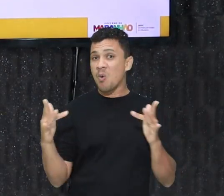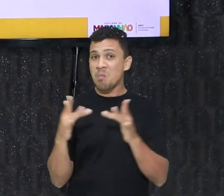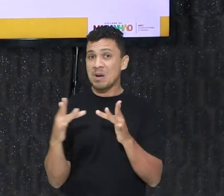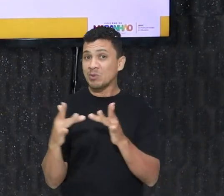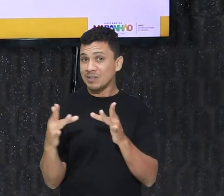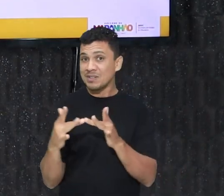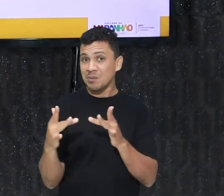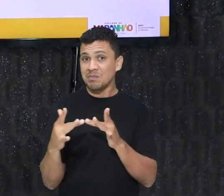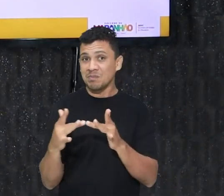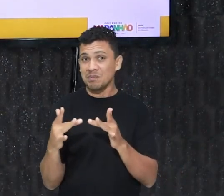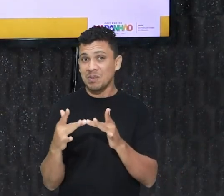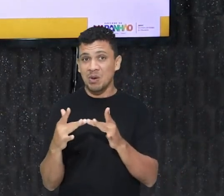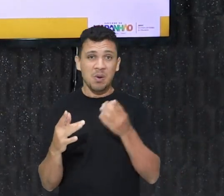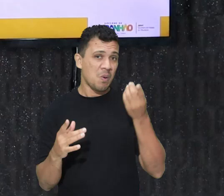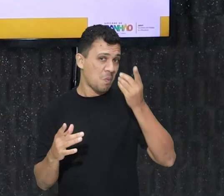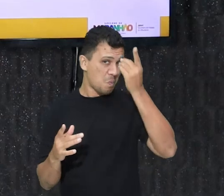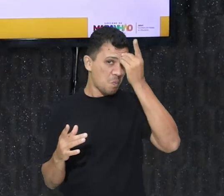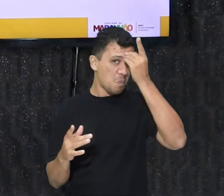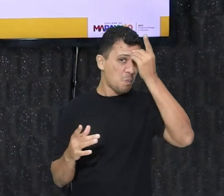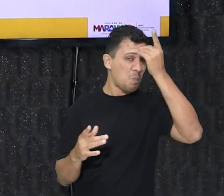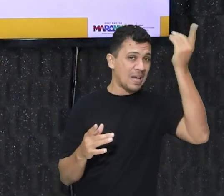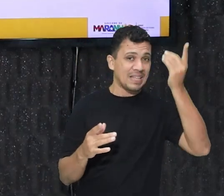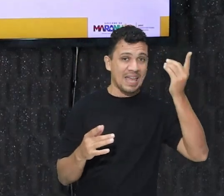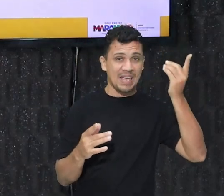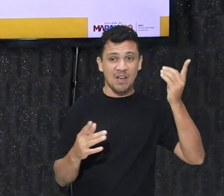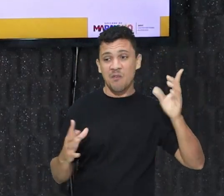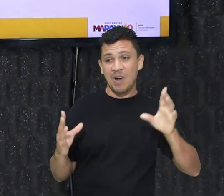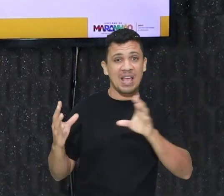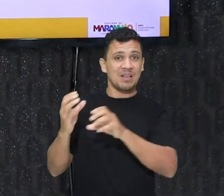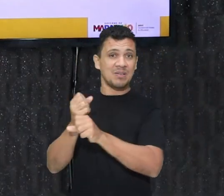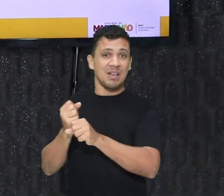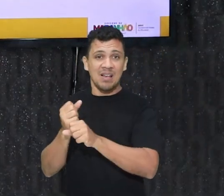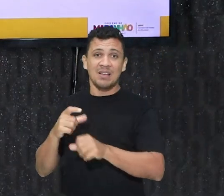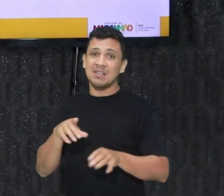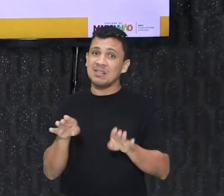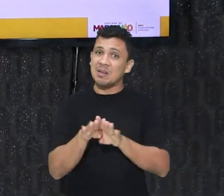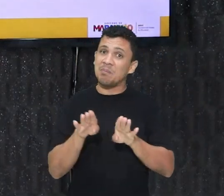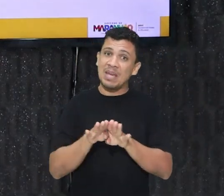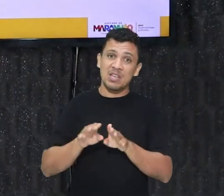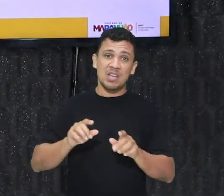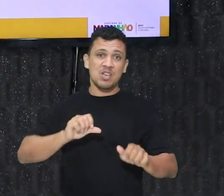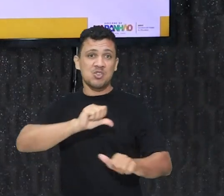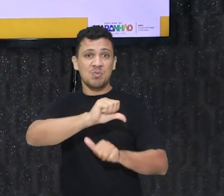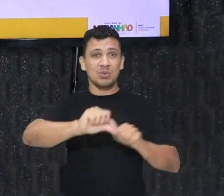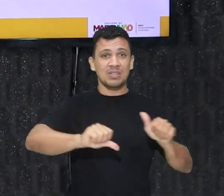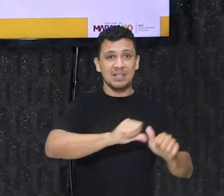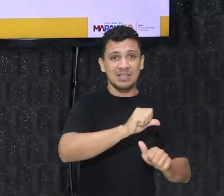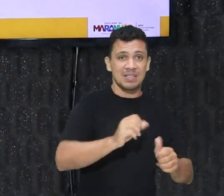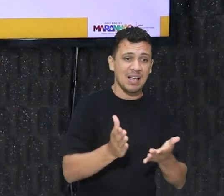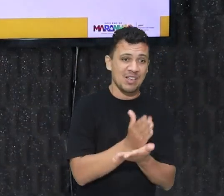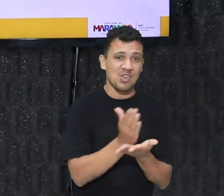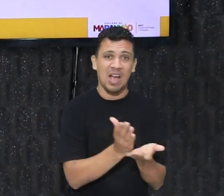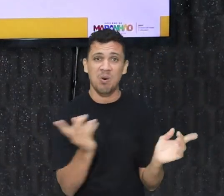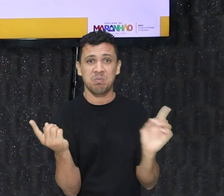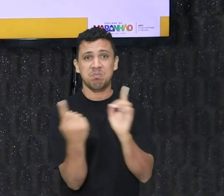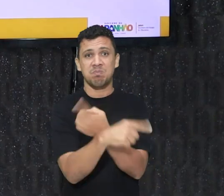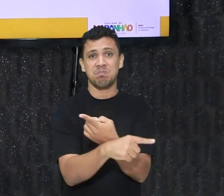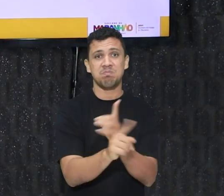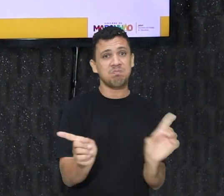conexão que vai dar uma ideia de adição, de alternância, de adversidade,